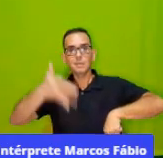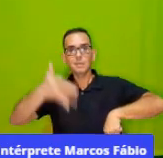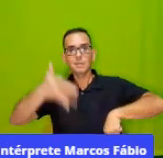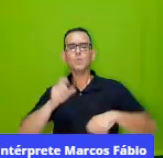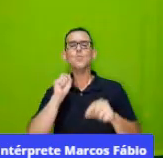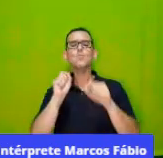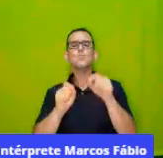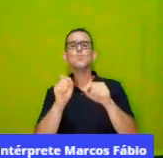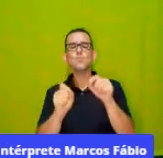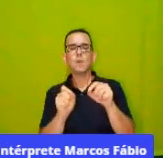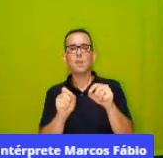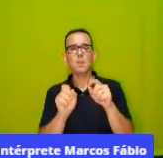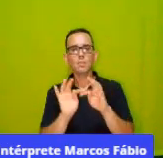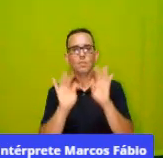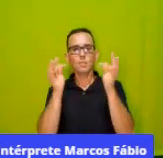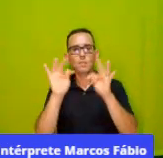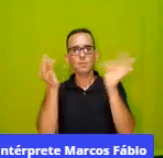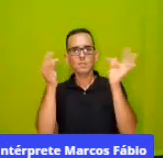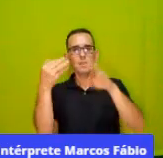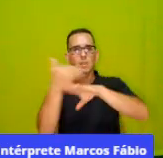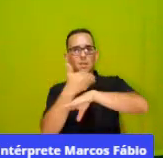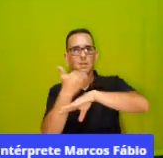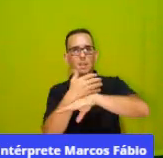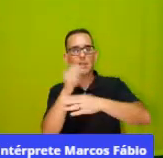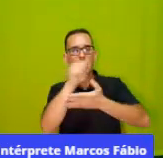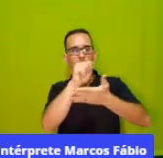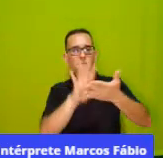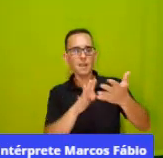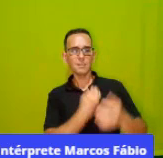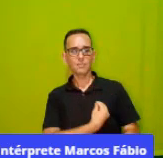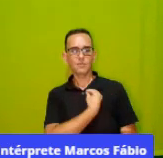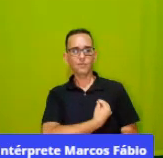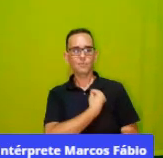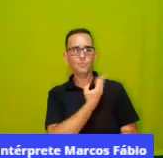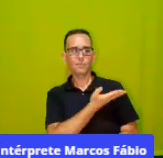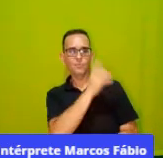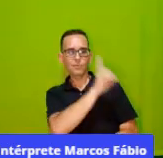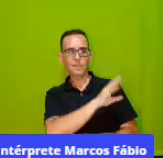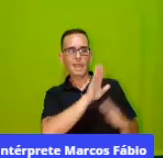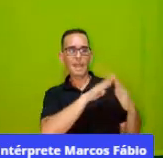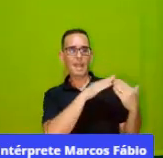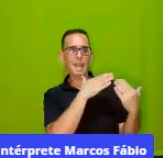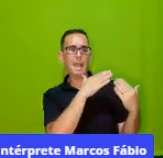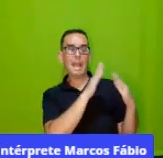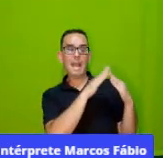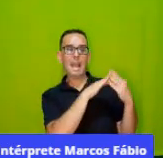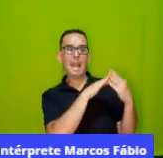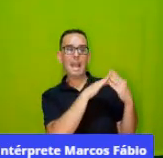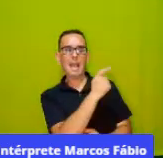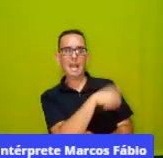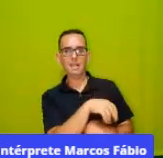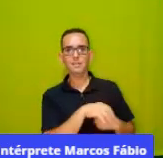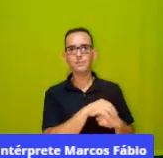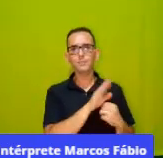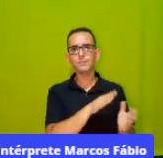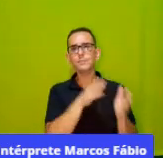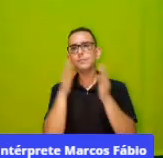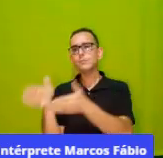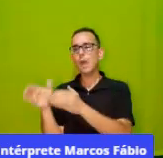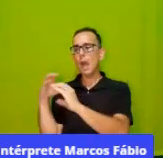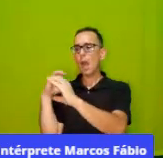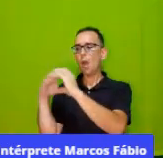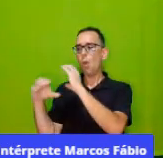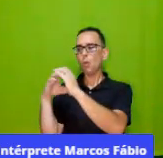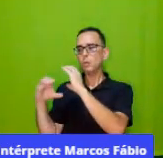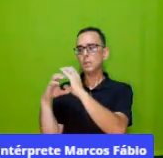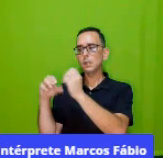sobre a tecnologia assistiva ali na atividade de vida diária. Ao lado dessa imagem, a gente tem a comunicação aumentativa